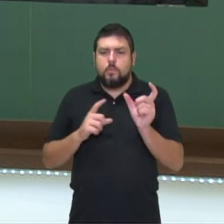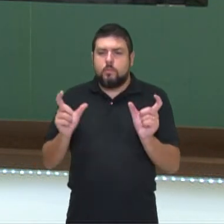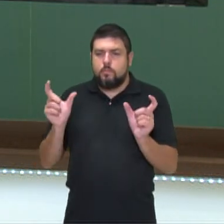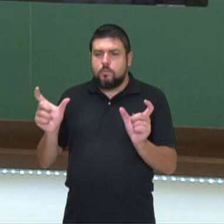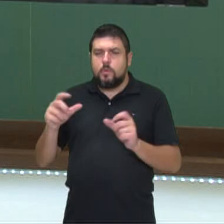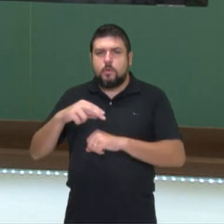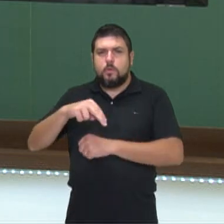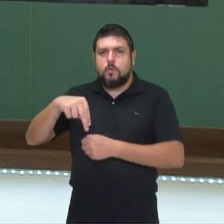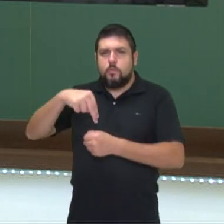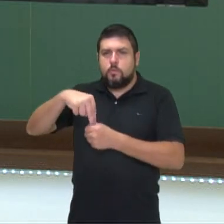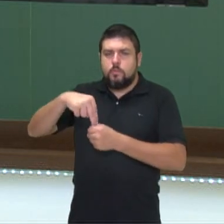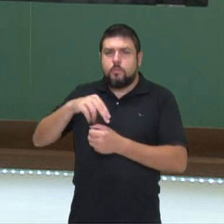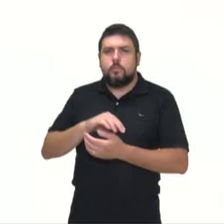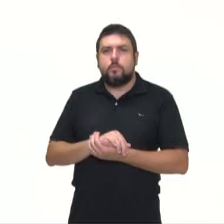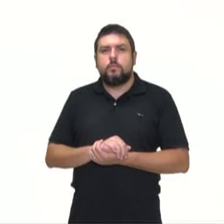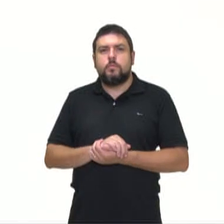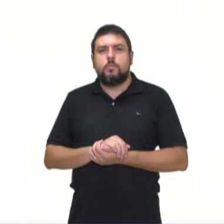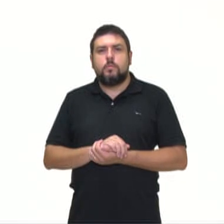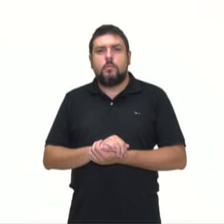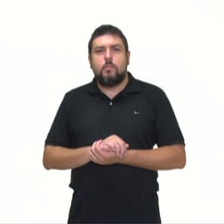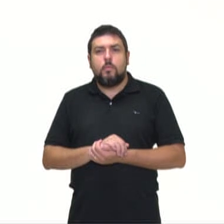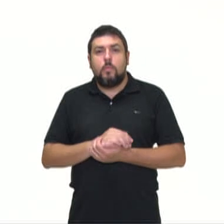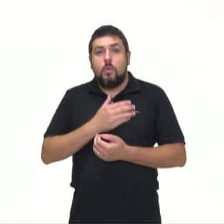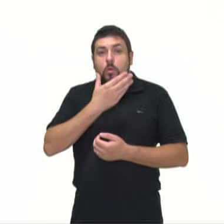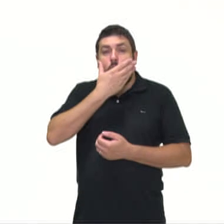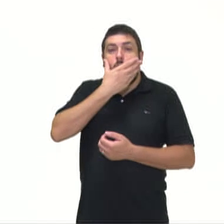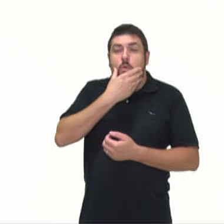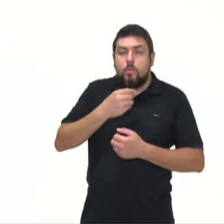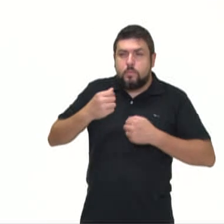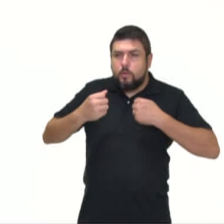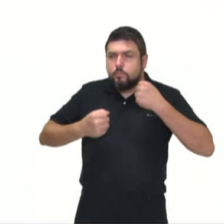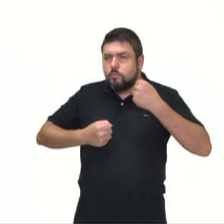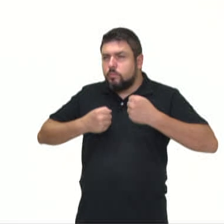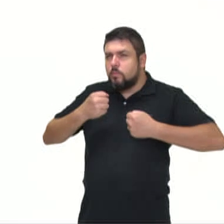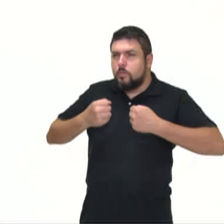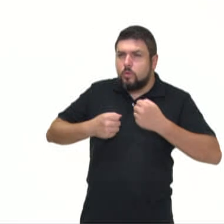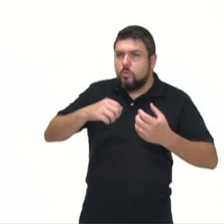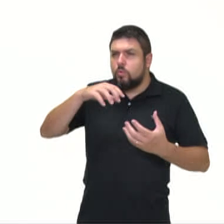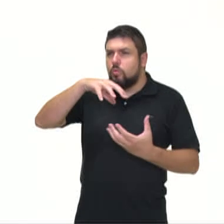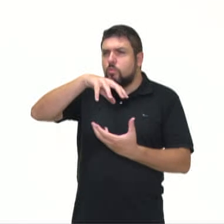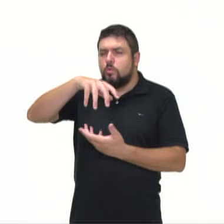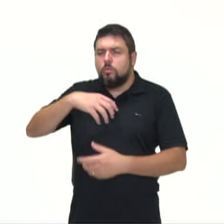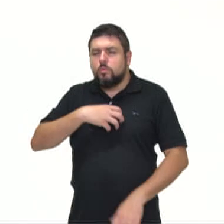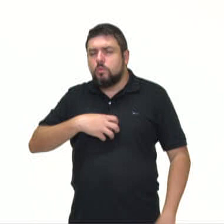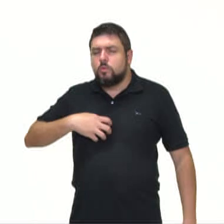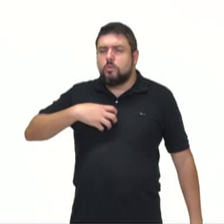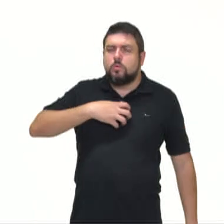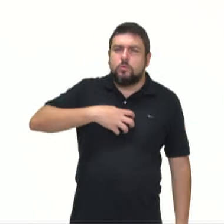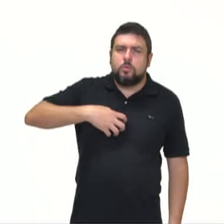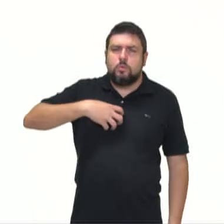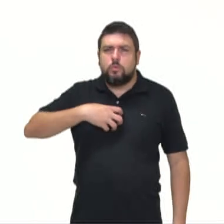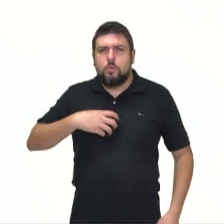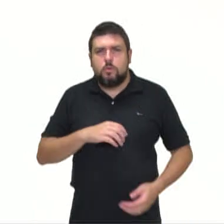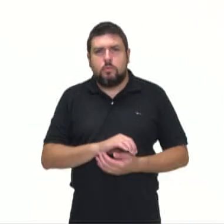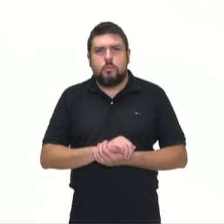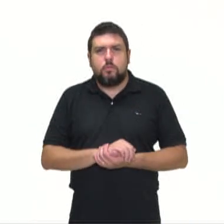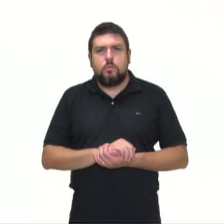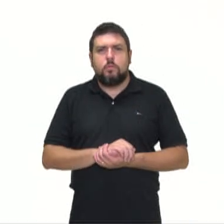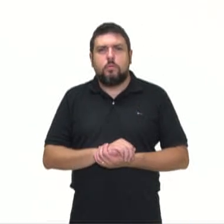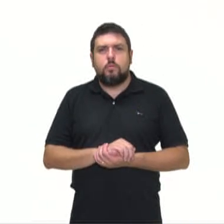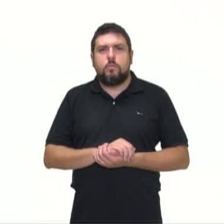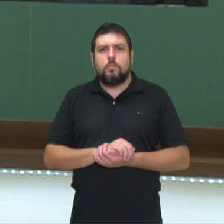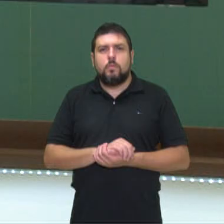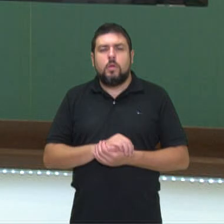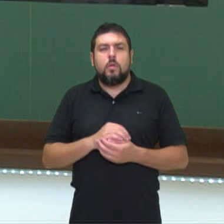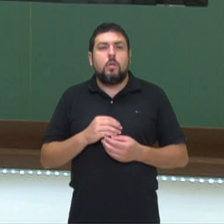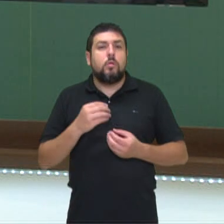são? Um homem percorre o mundo insatisfeito. Vejamos só, nós temos percorre o mundo insatisfeito como